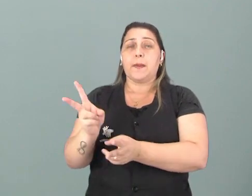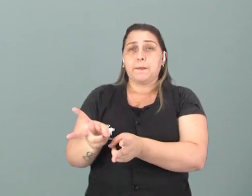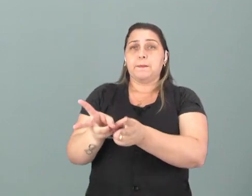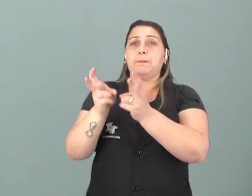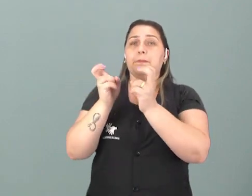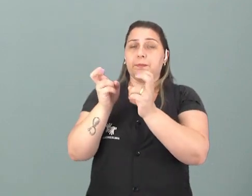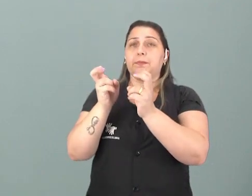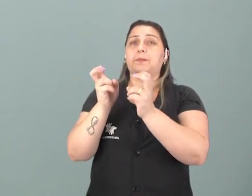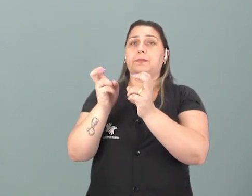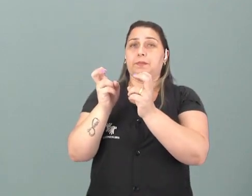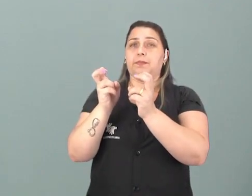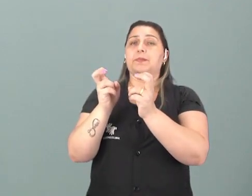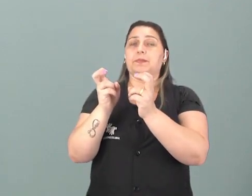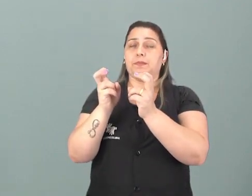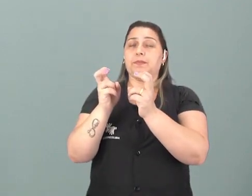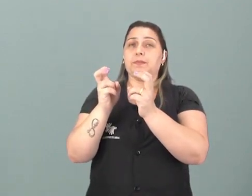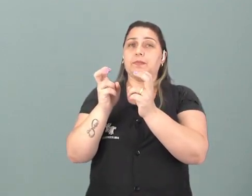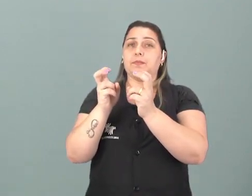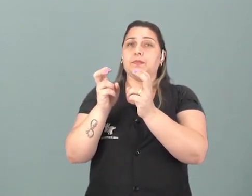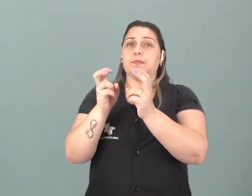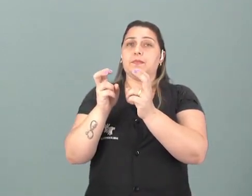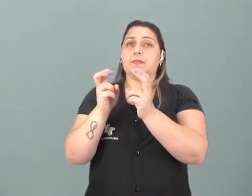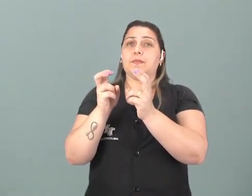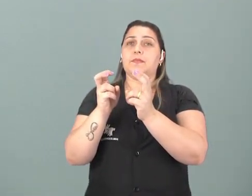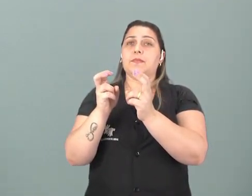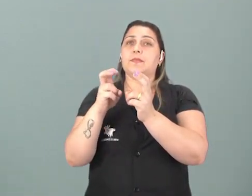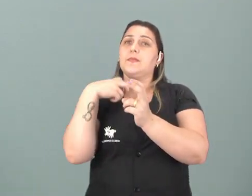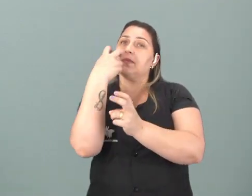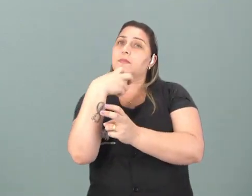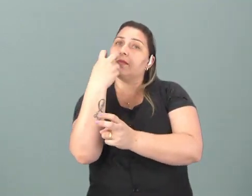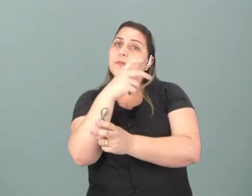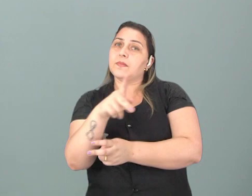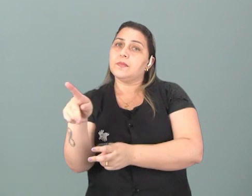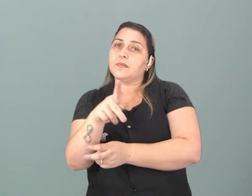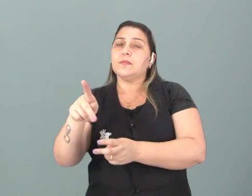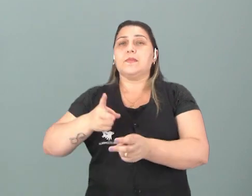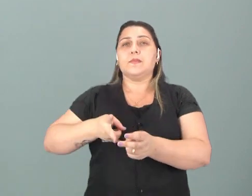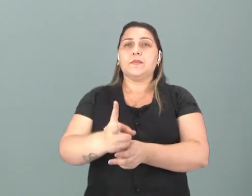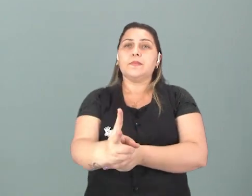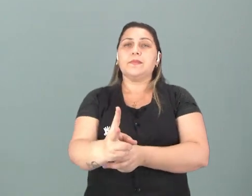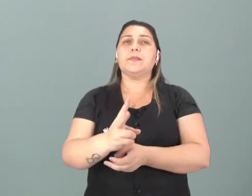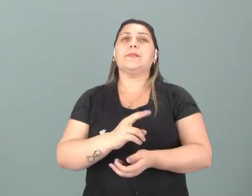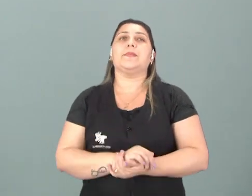percebemos essa ascendência, certo? Então, vamos lá, continuando.